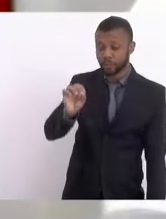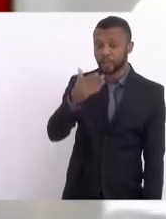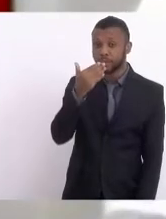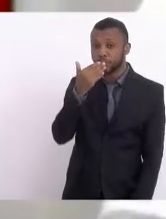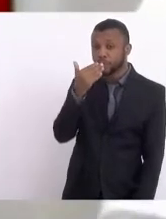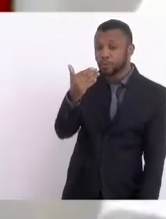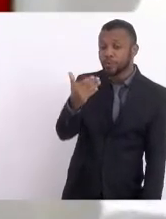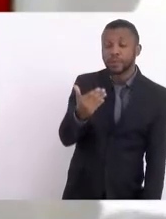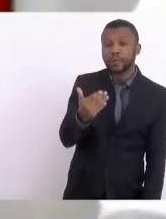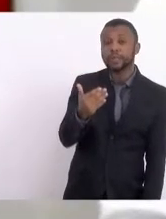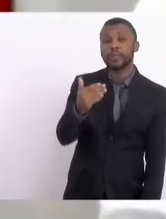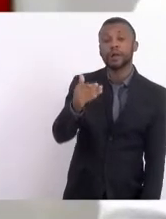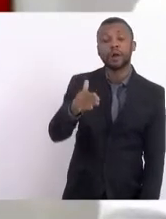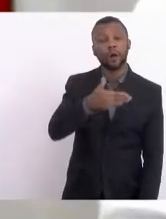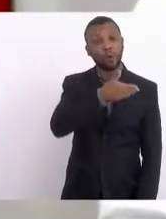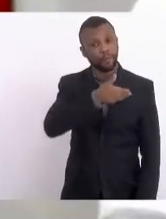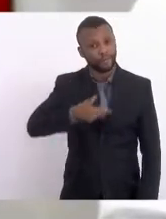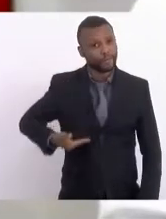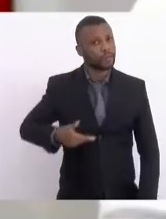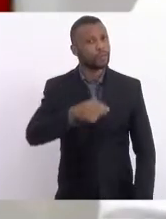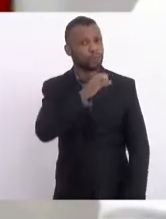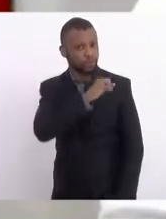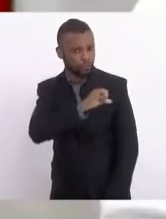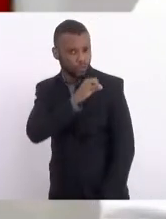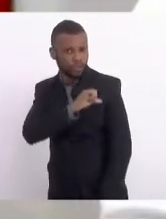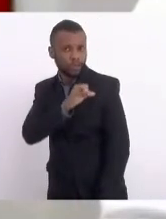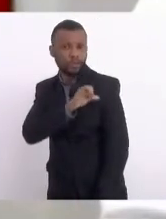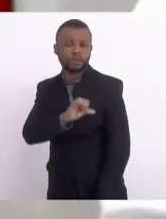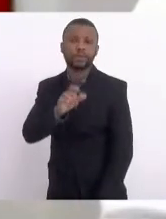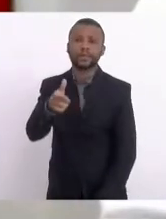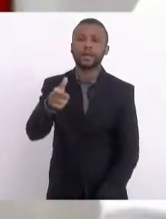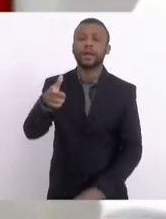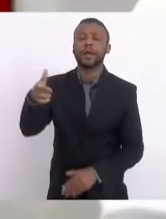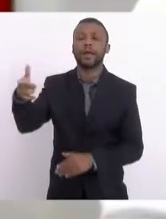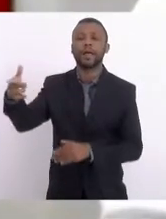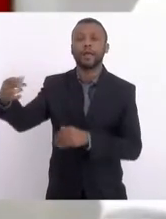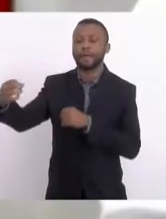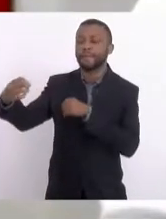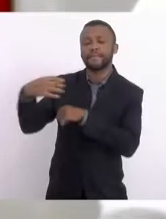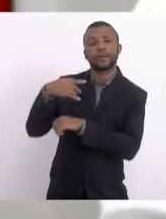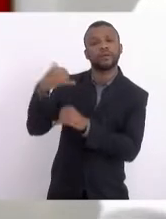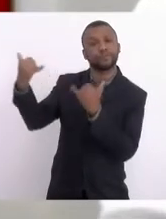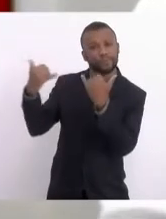senhor governador do Estado do Rio de Janeiro, o envio de mensagem dispondo sobre a